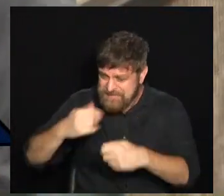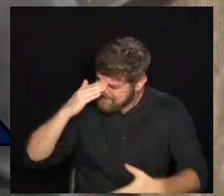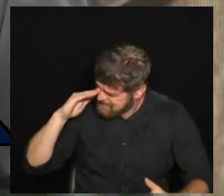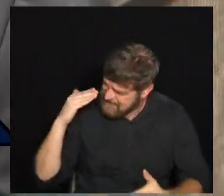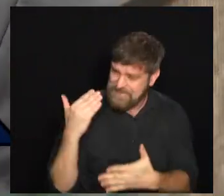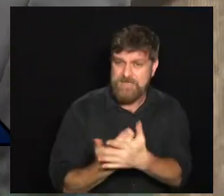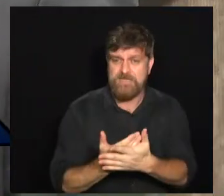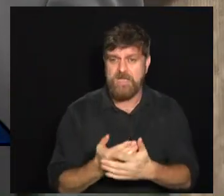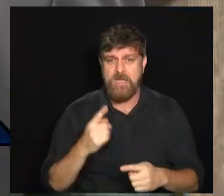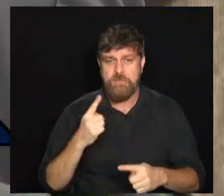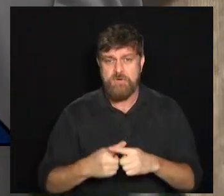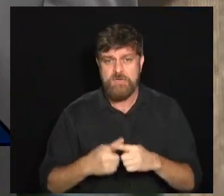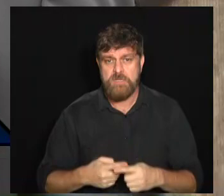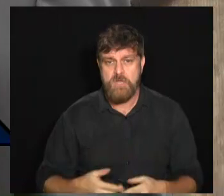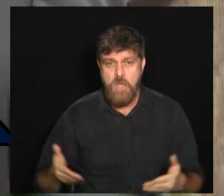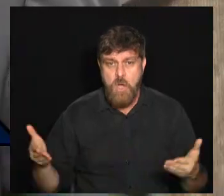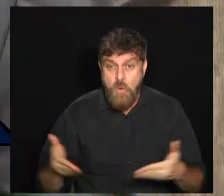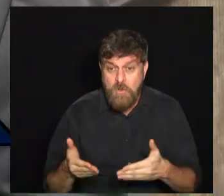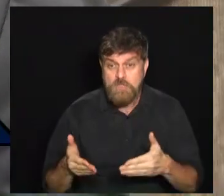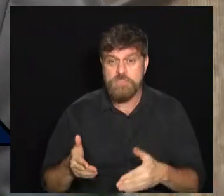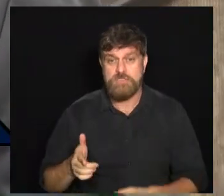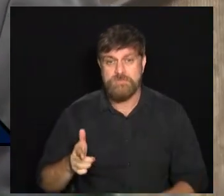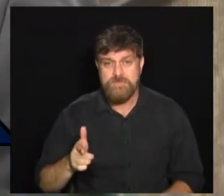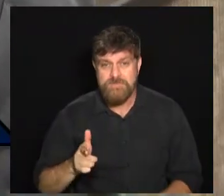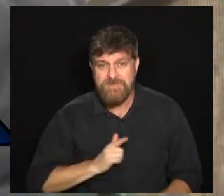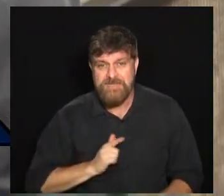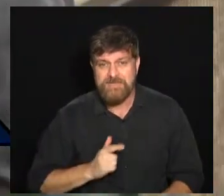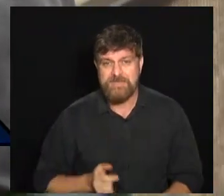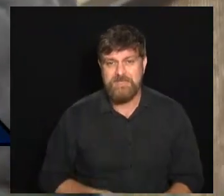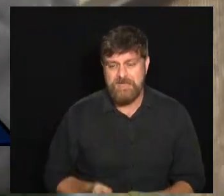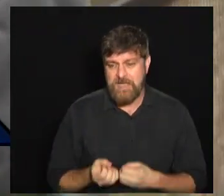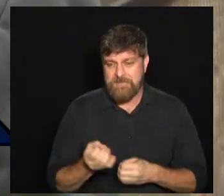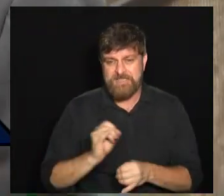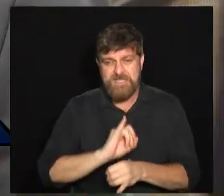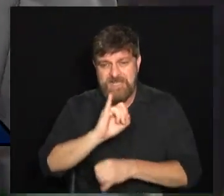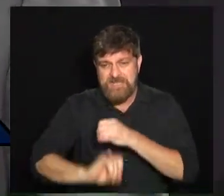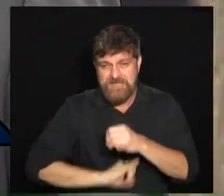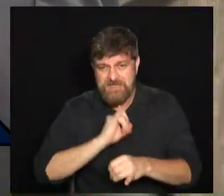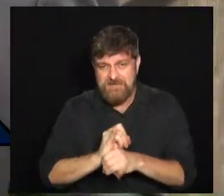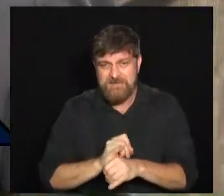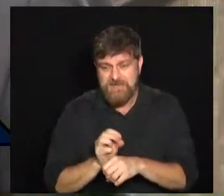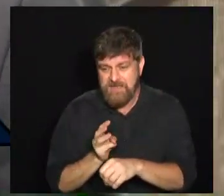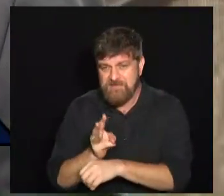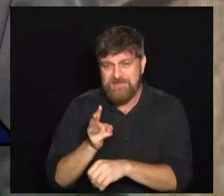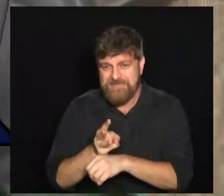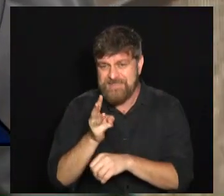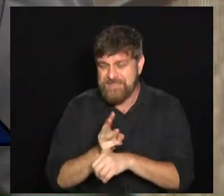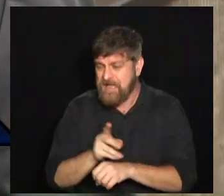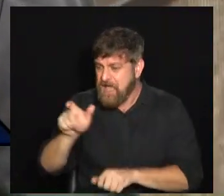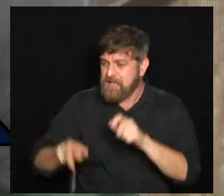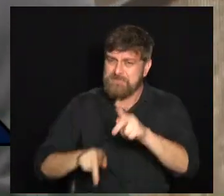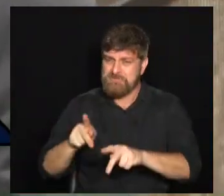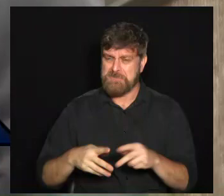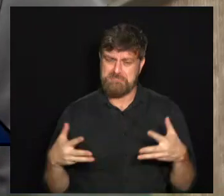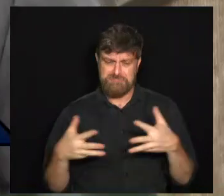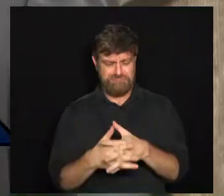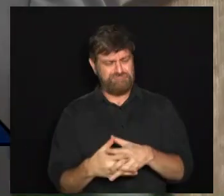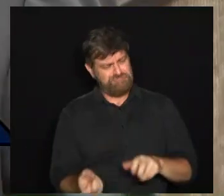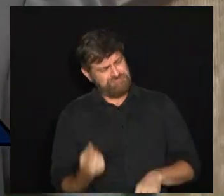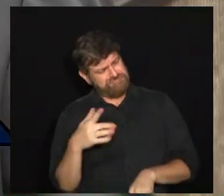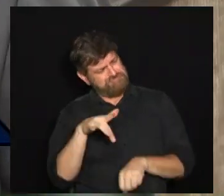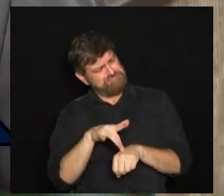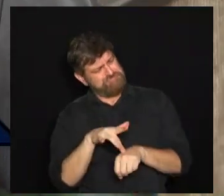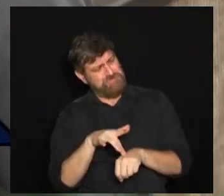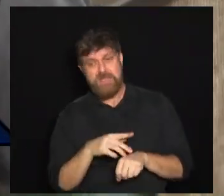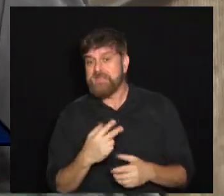porque hoje tem muitas notícias pela internet, WhatsApp, confundindo a população. E a população não